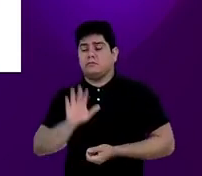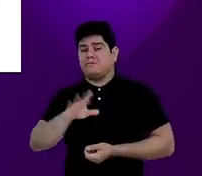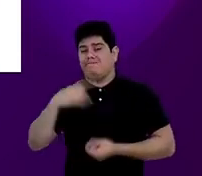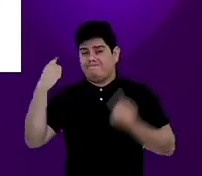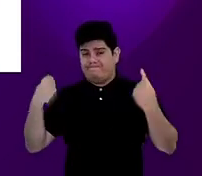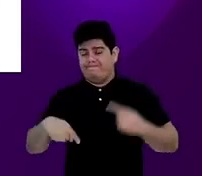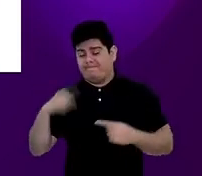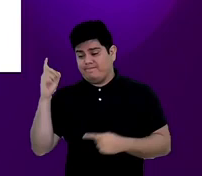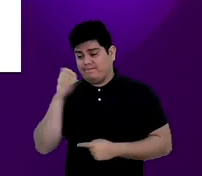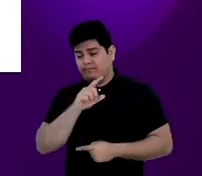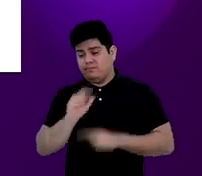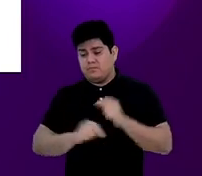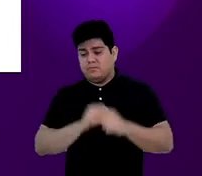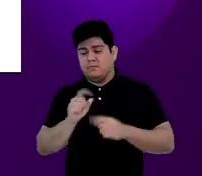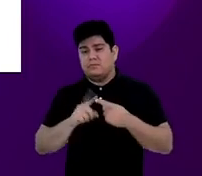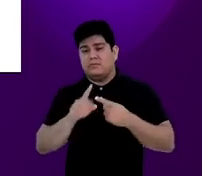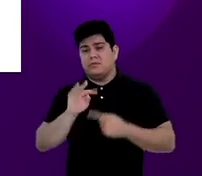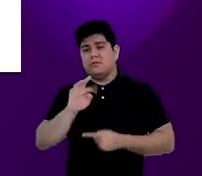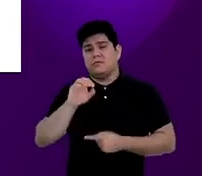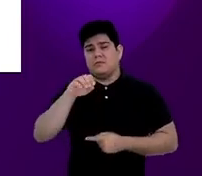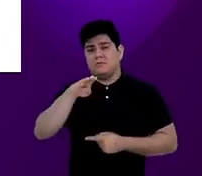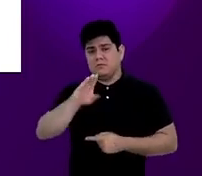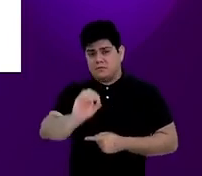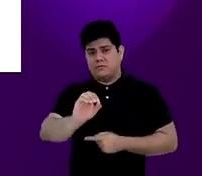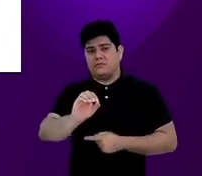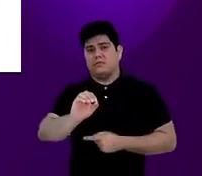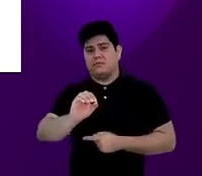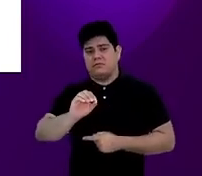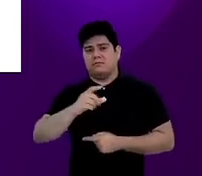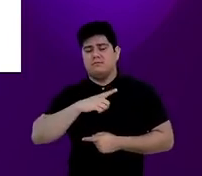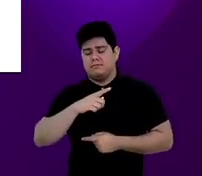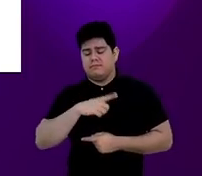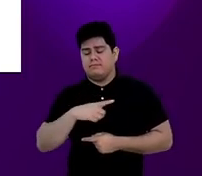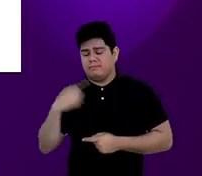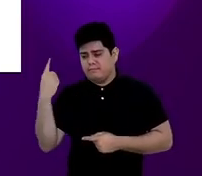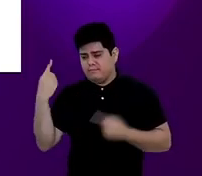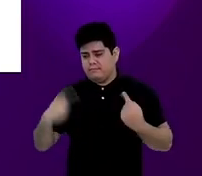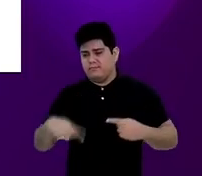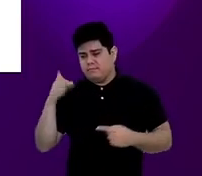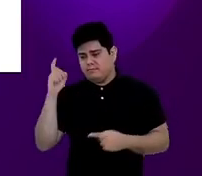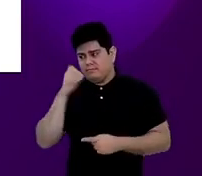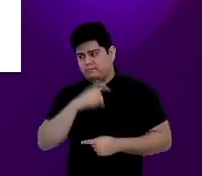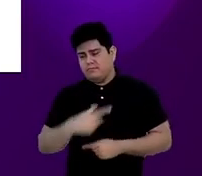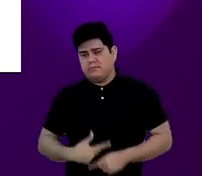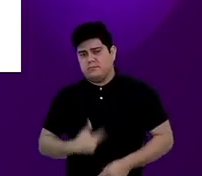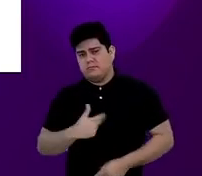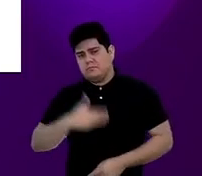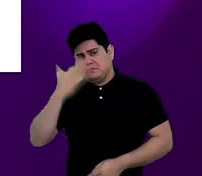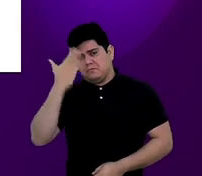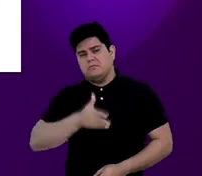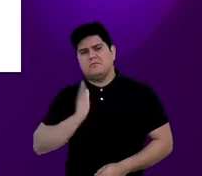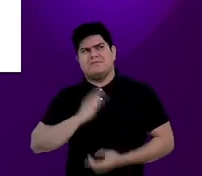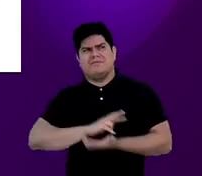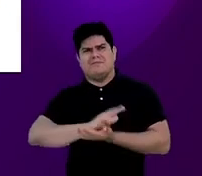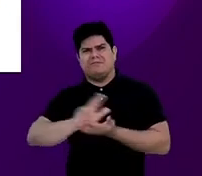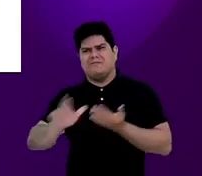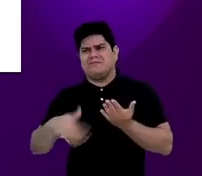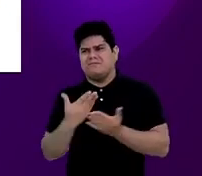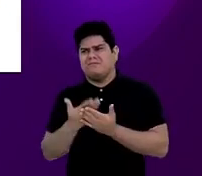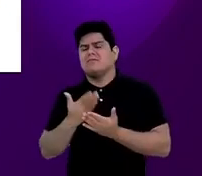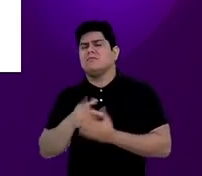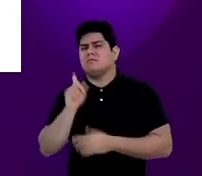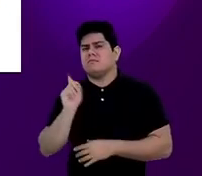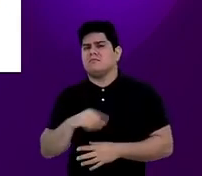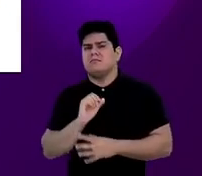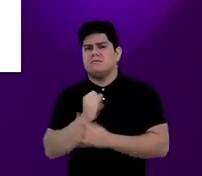os trombos tumorais de veia cava são os grandes desafios na cirurgia renal. Provou-se já em diversos estudos que é seguro